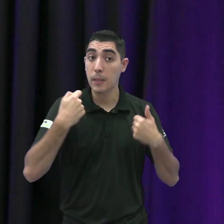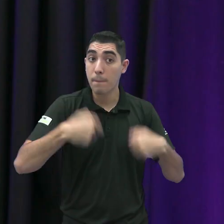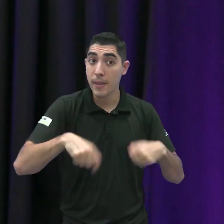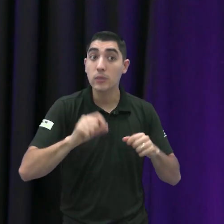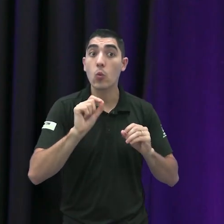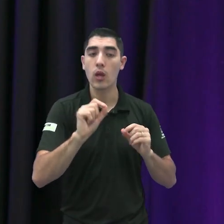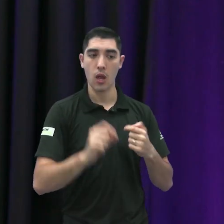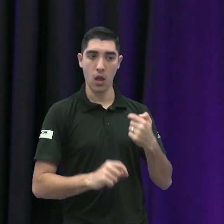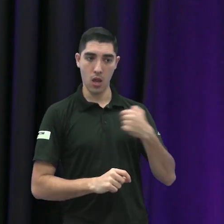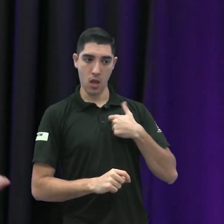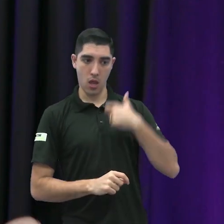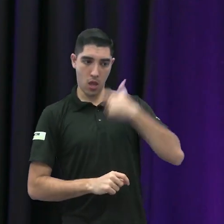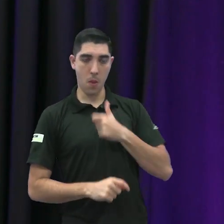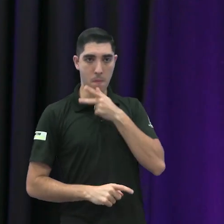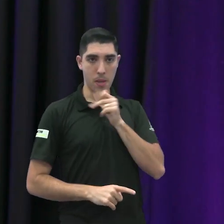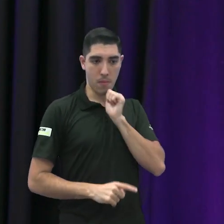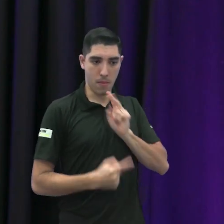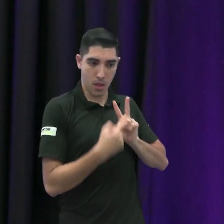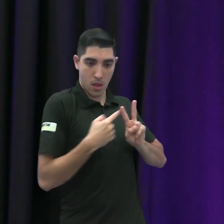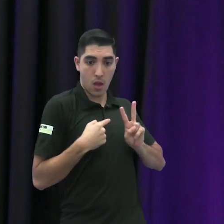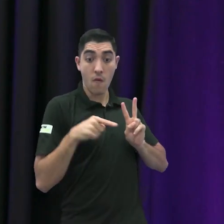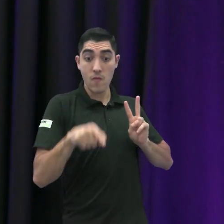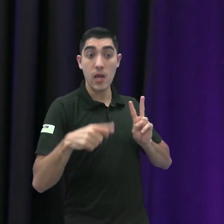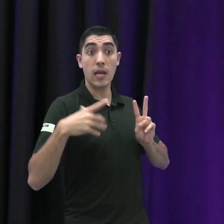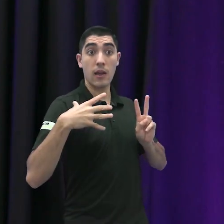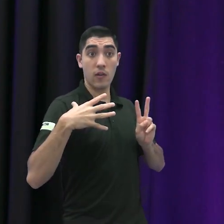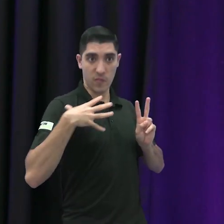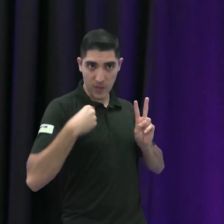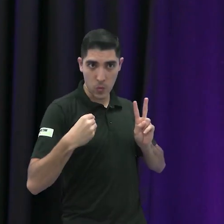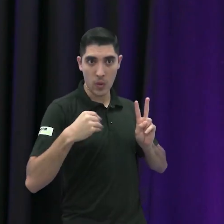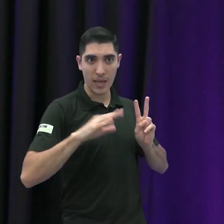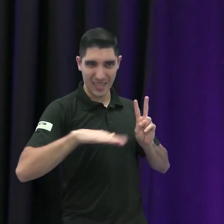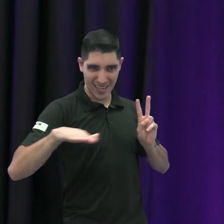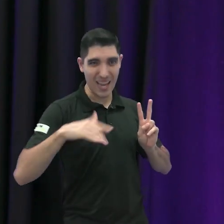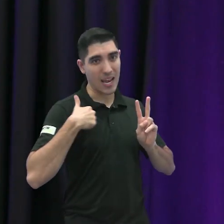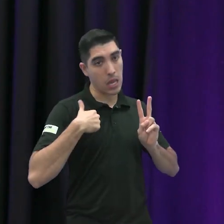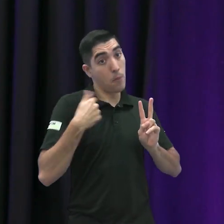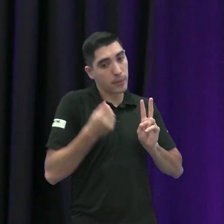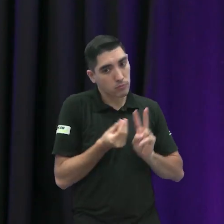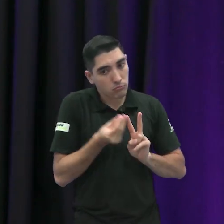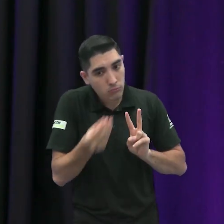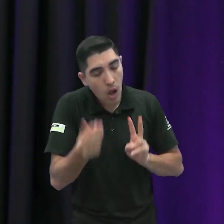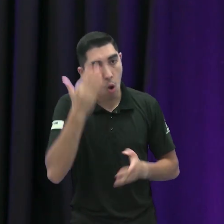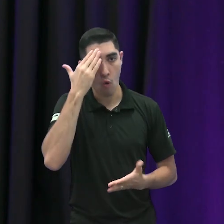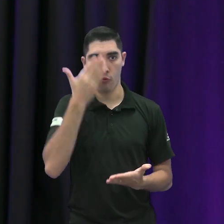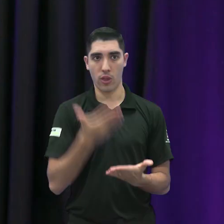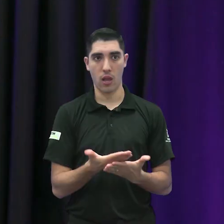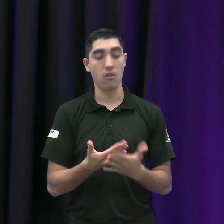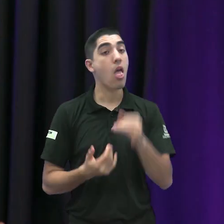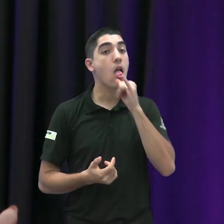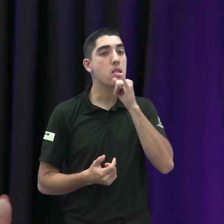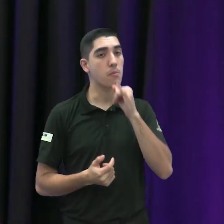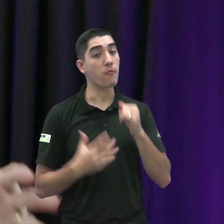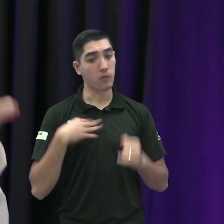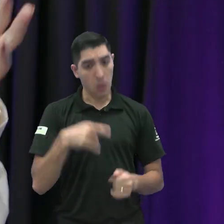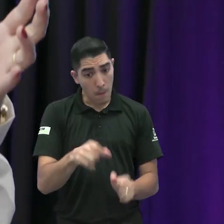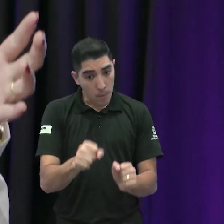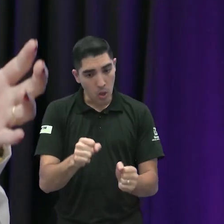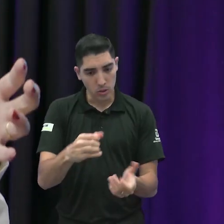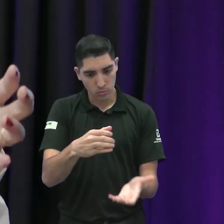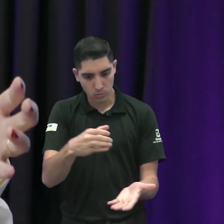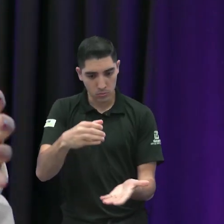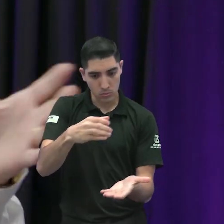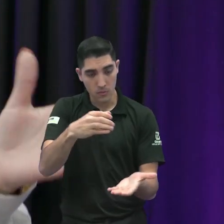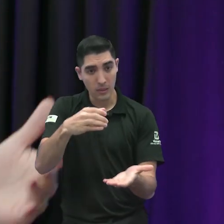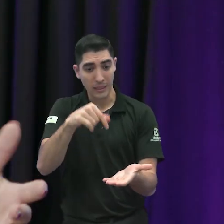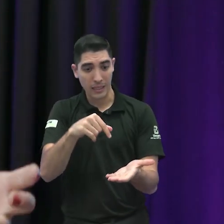gente vai dando de responsabilidade para as crianças. Se eu não confio na minha filha, que ela pode carregar uma jarra de suco